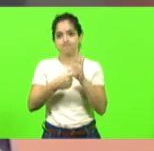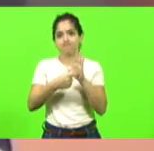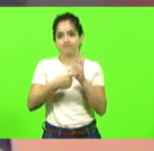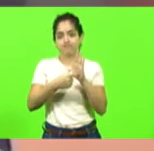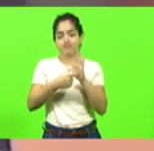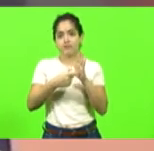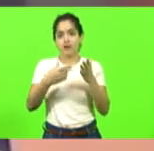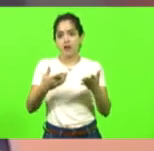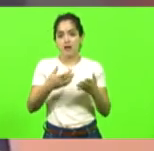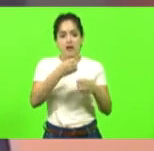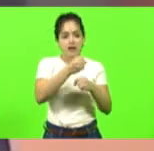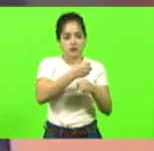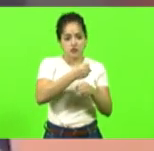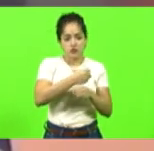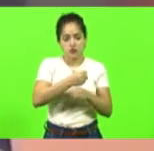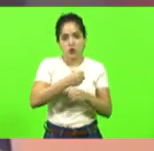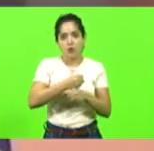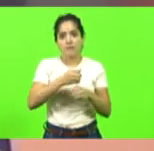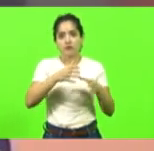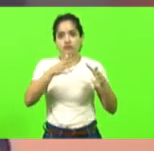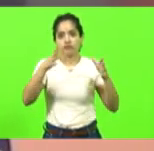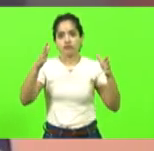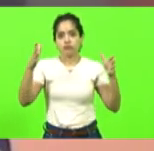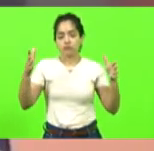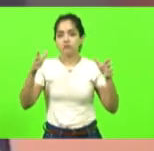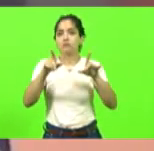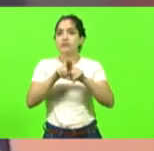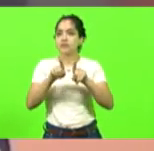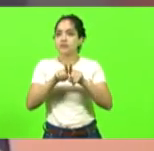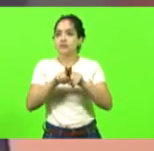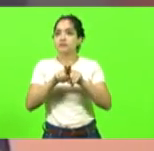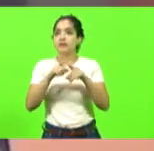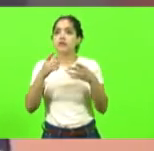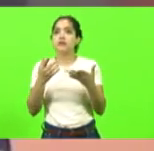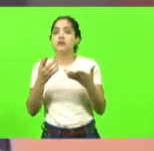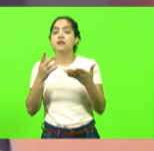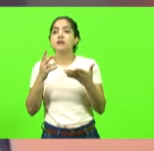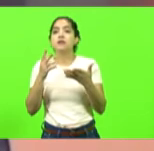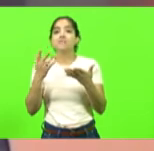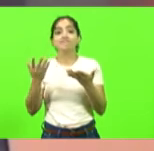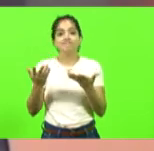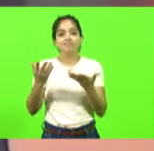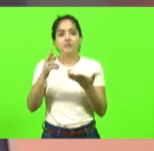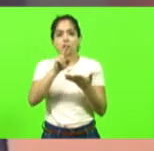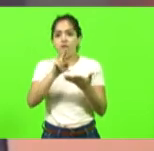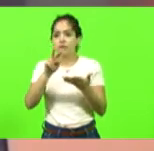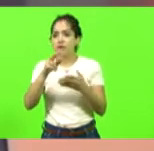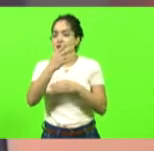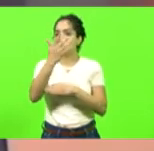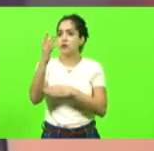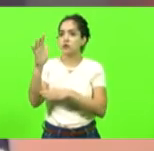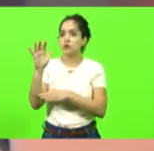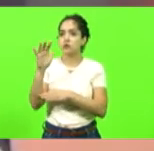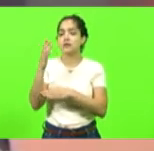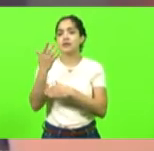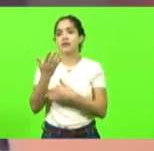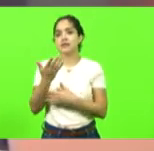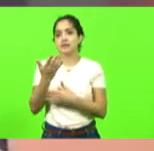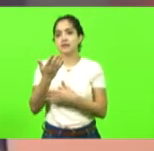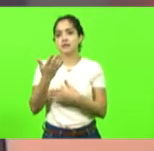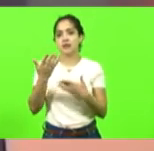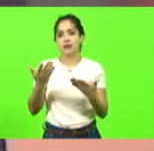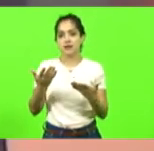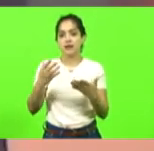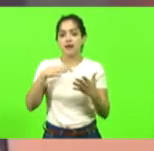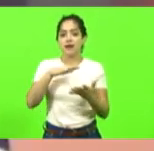obras faraônicas, mas as obras que não enxergam a natureza, que não enxergam a Mãe